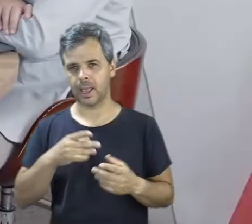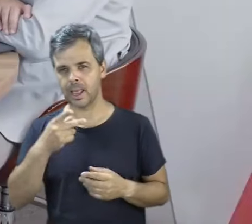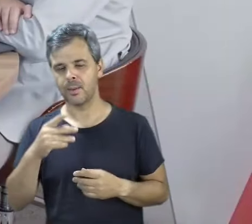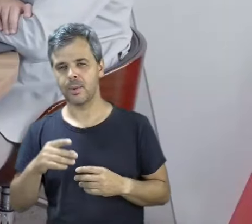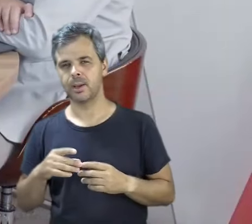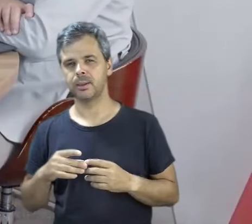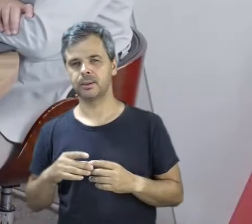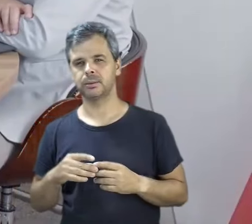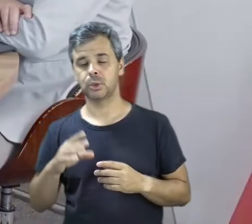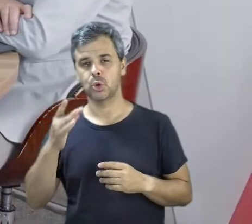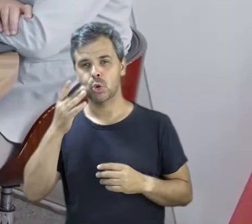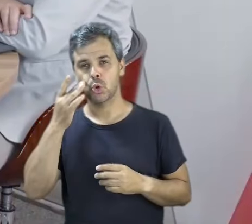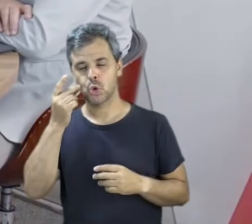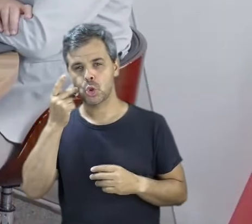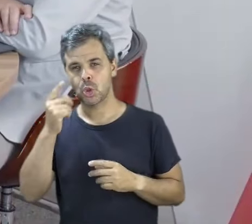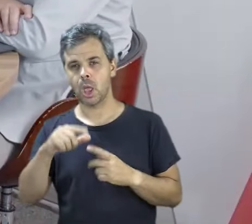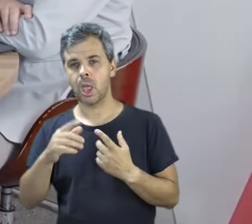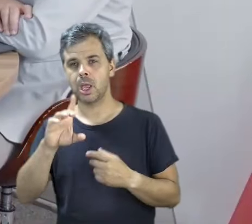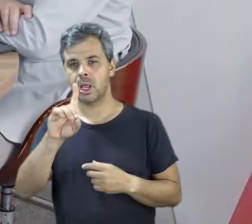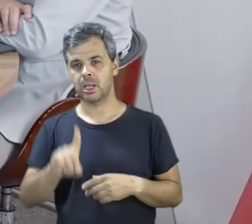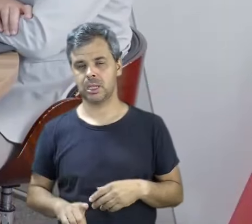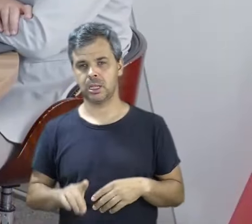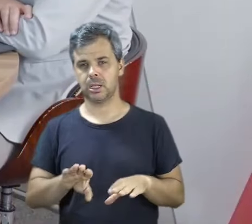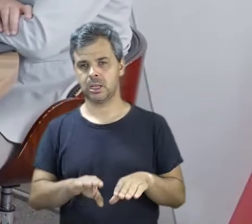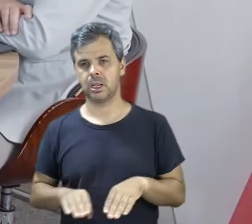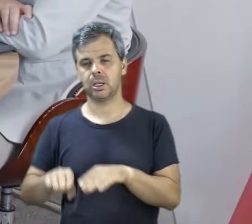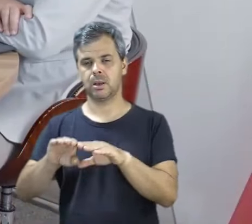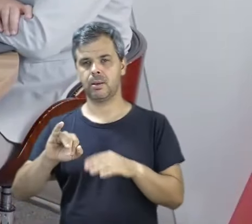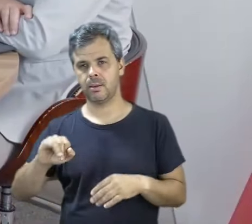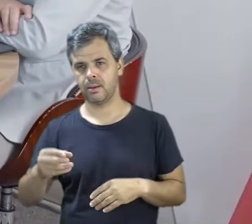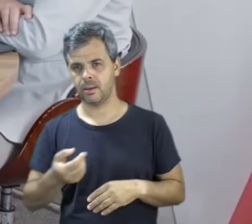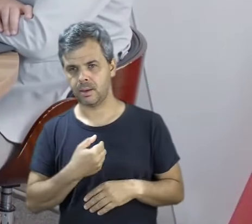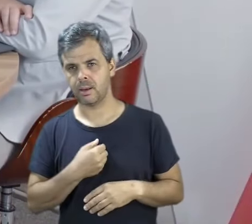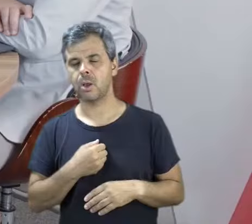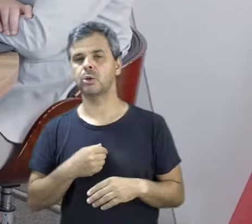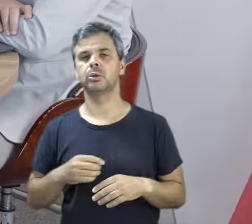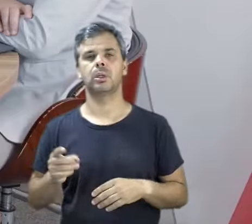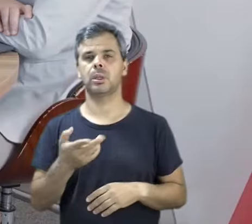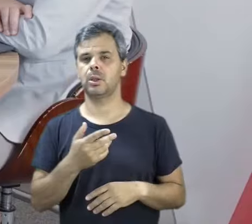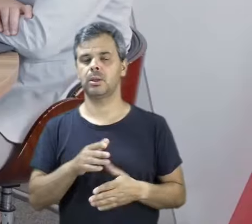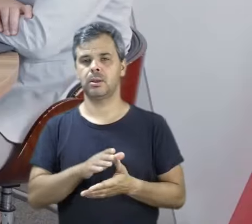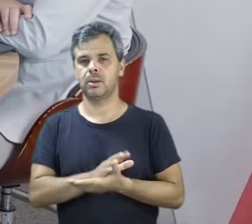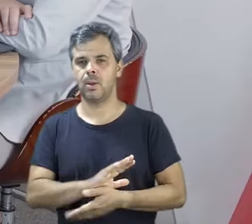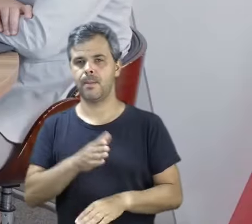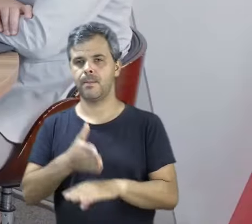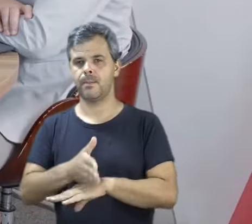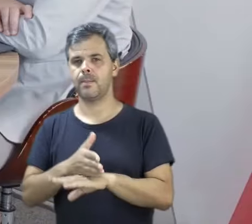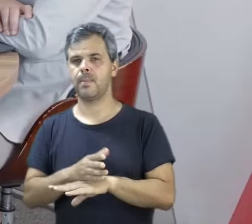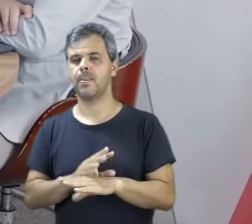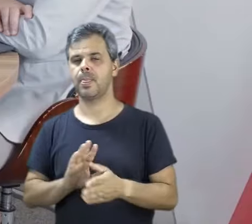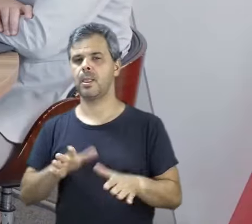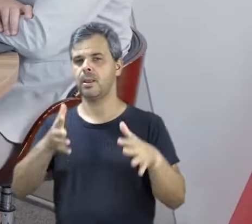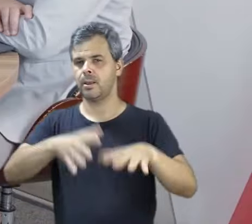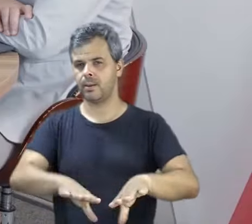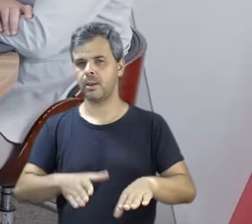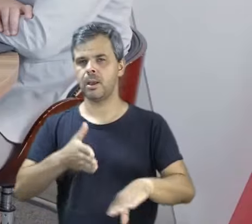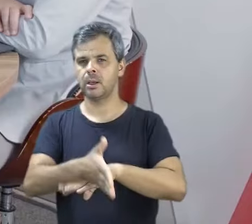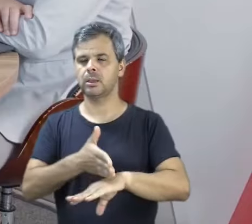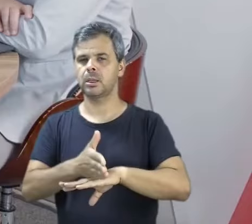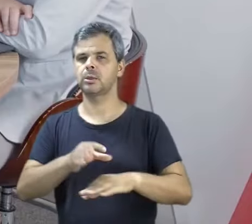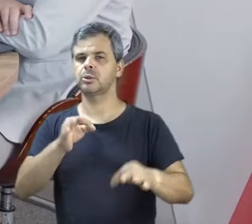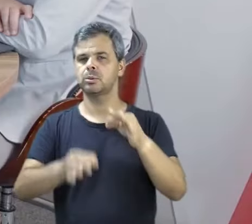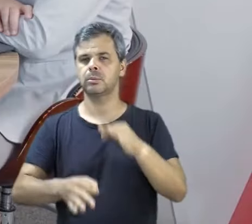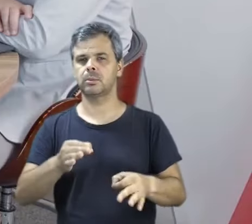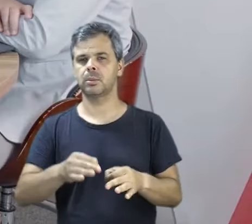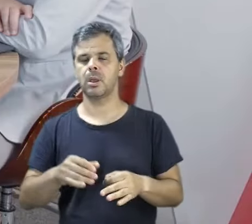né, que é direito à igualdade de oportunidade e à não discriminação, participação e inclusão, acesso à